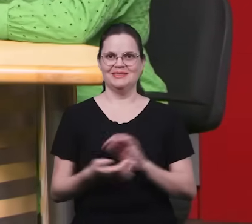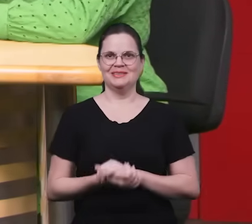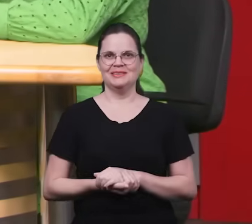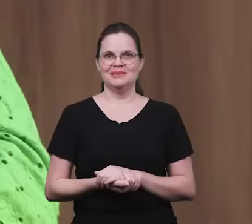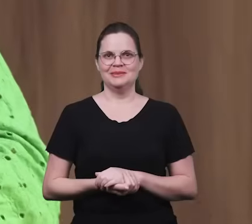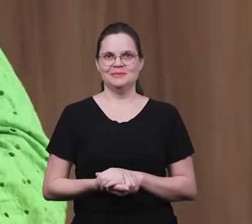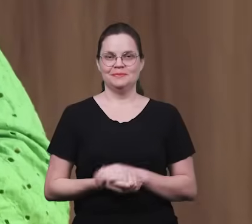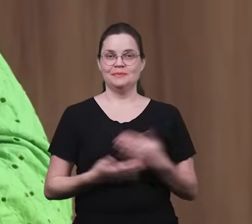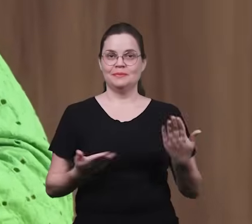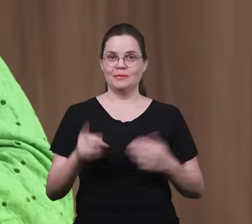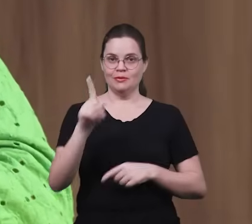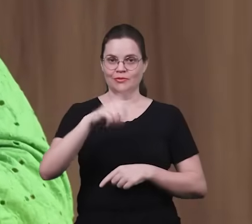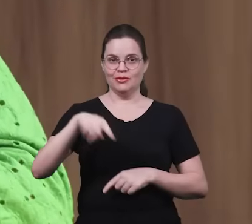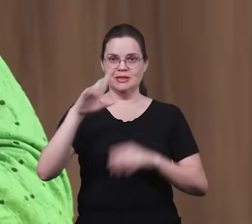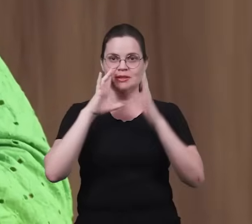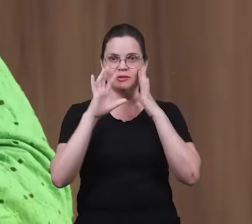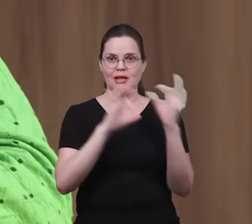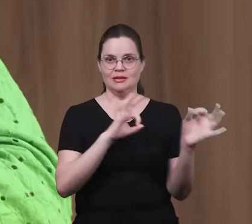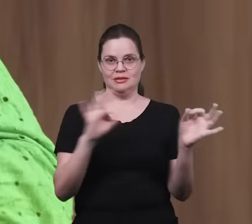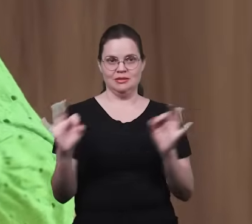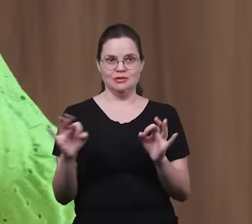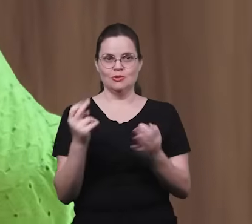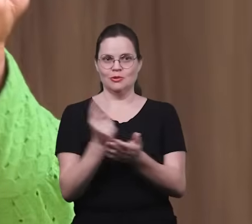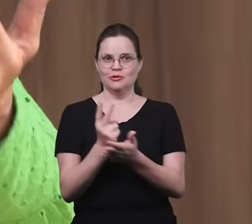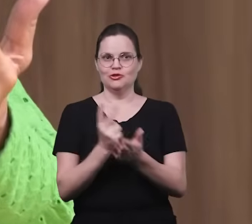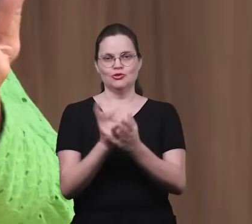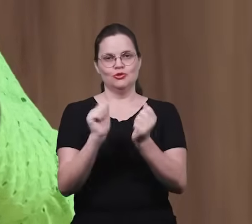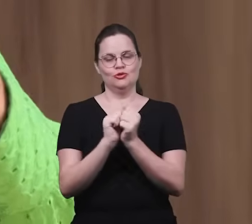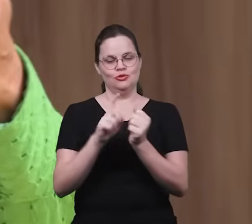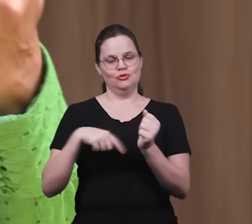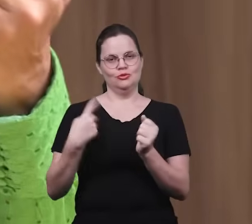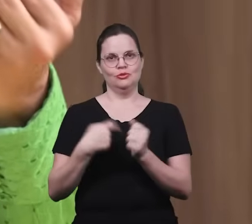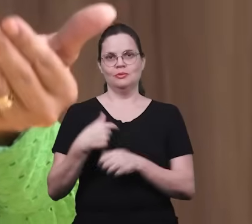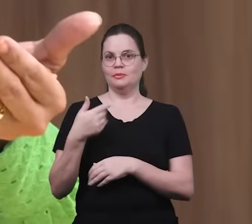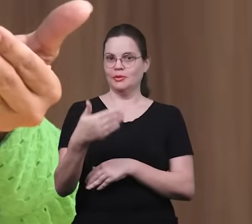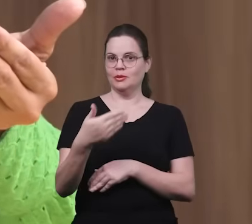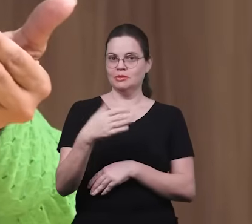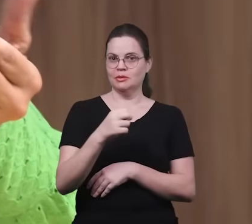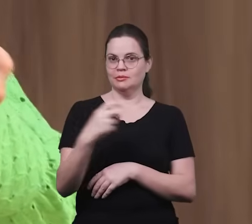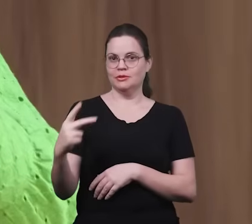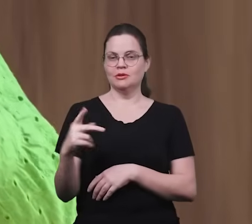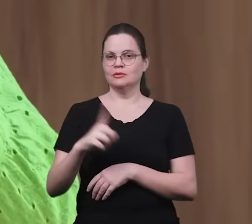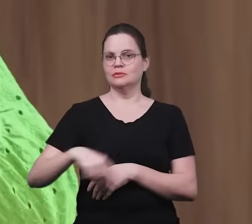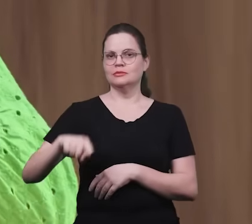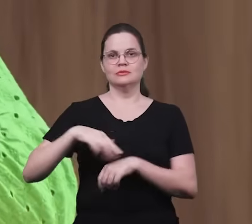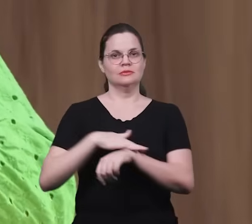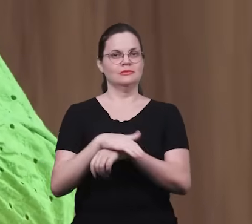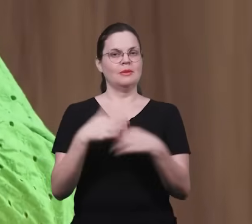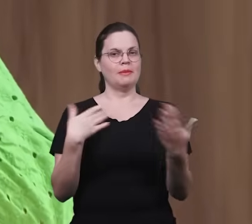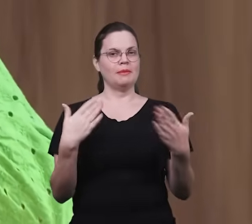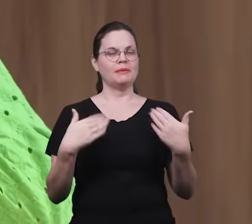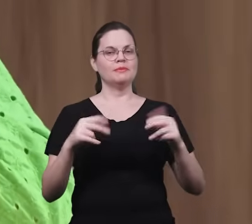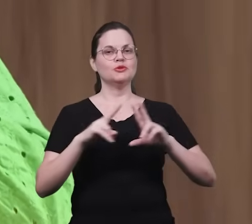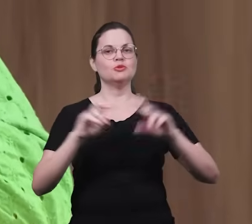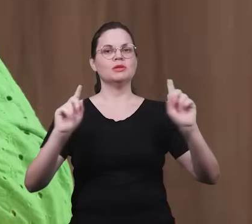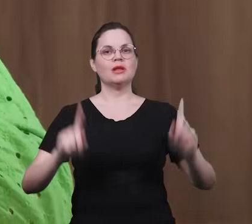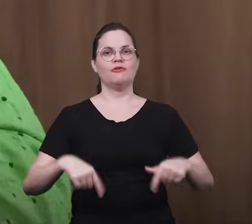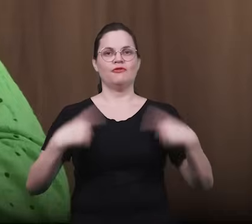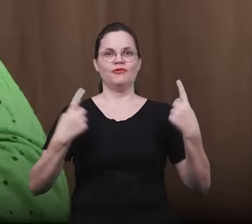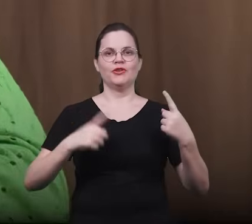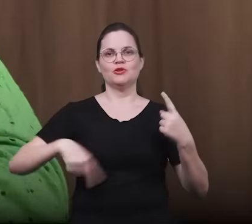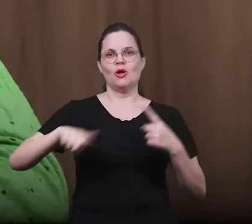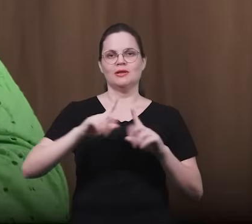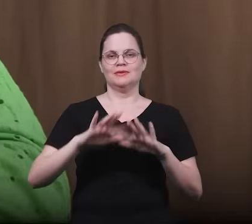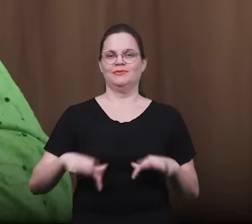irmãs. E você que nos acompanha, continue conosco nos próximos episódios para lidar com os desafios